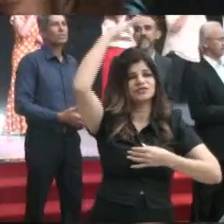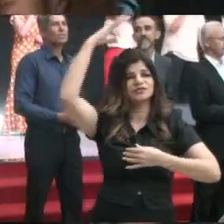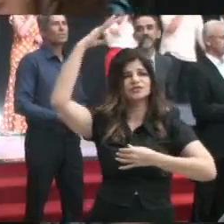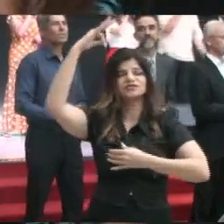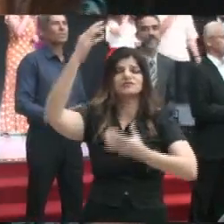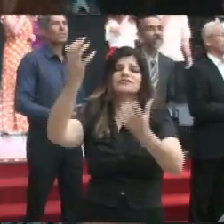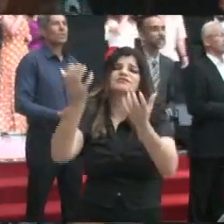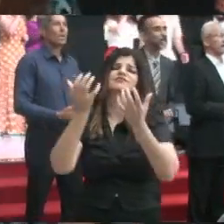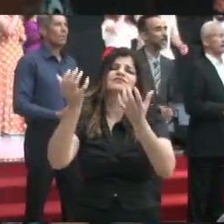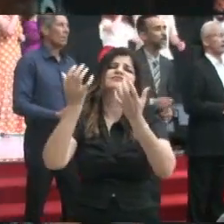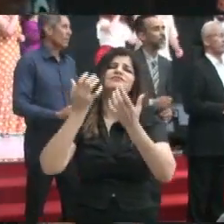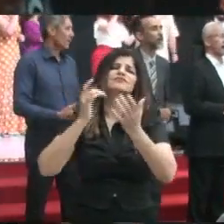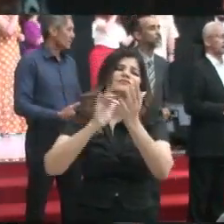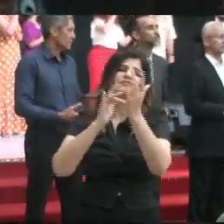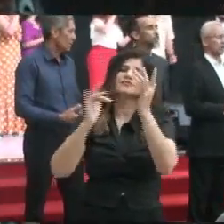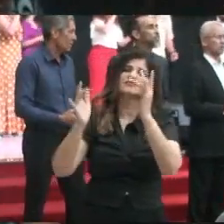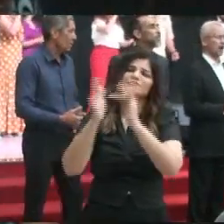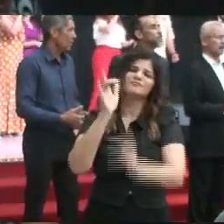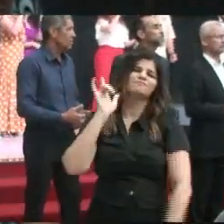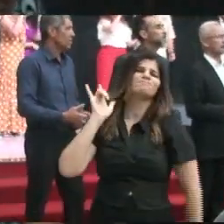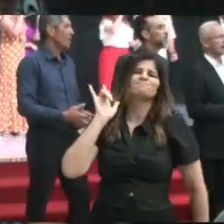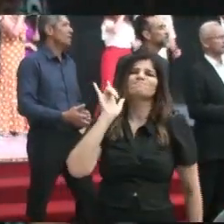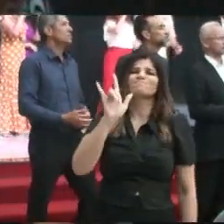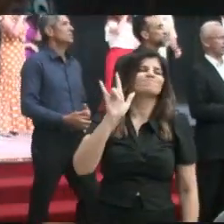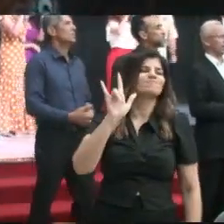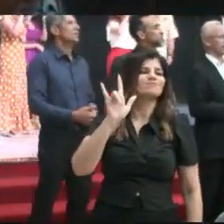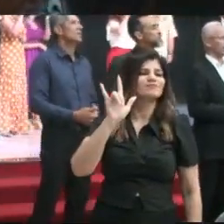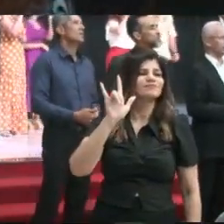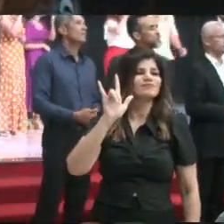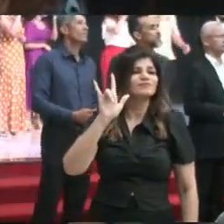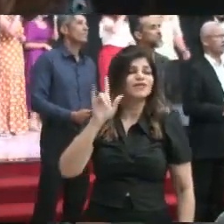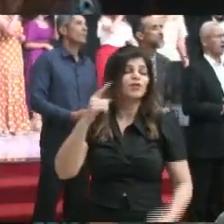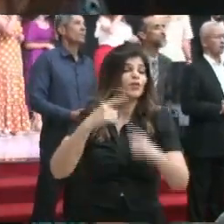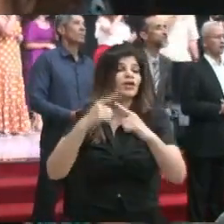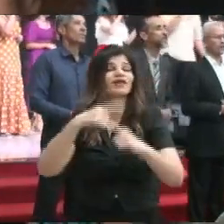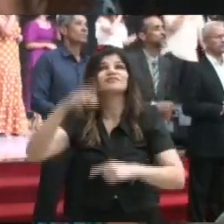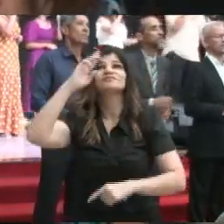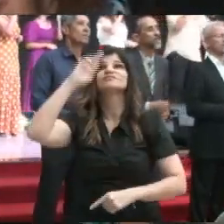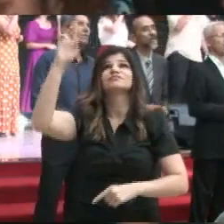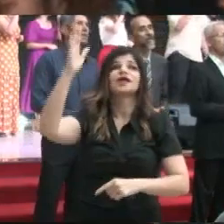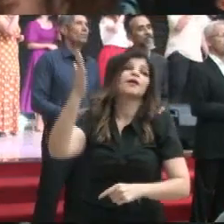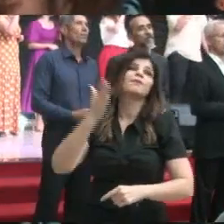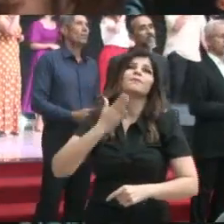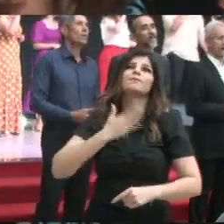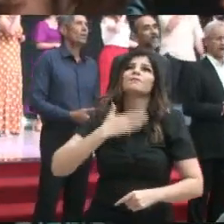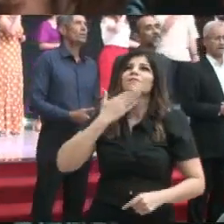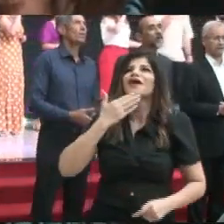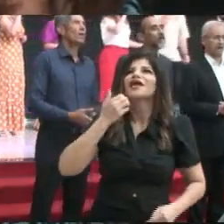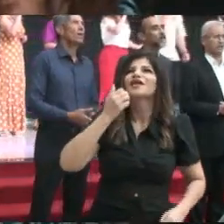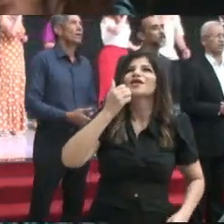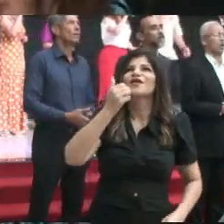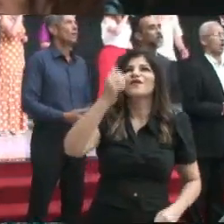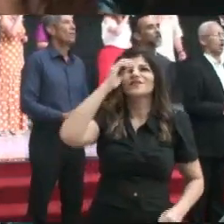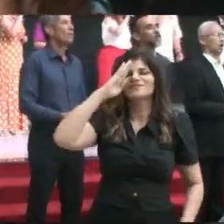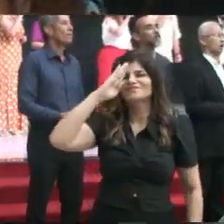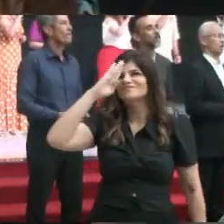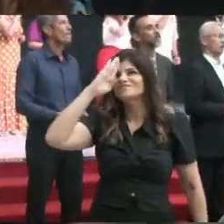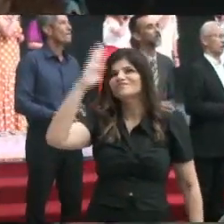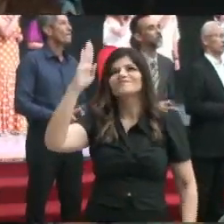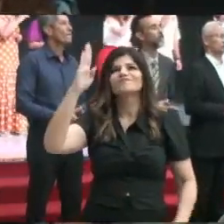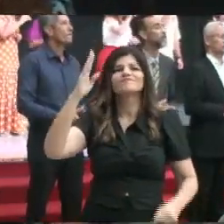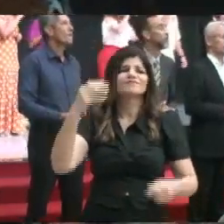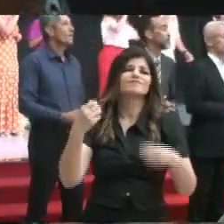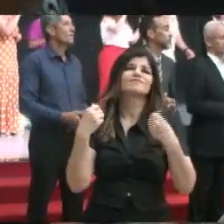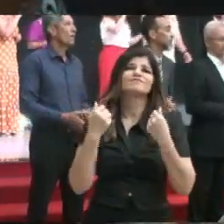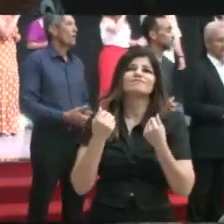santidade. Quero amar somente a ti, porque o Senhor é meu bem